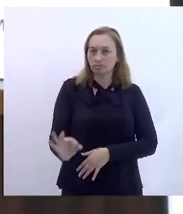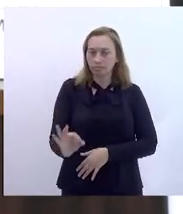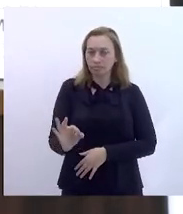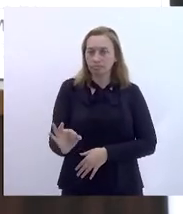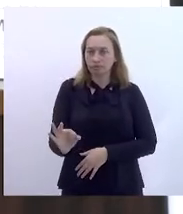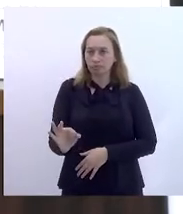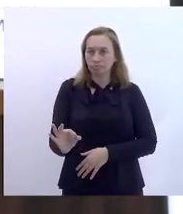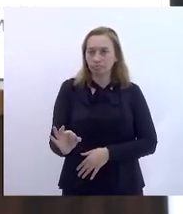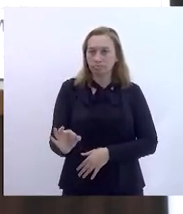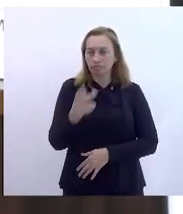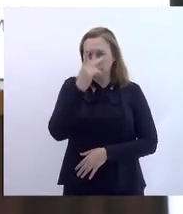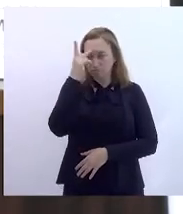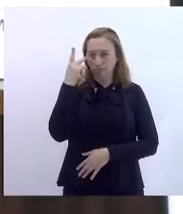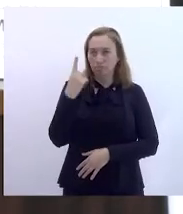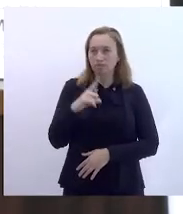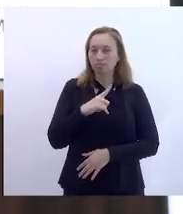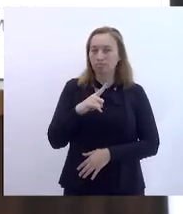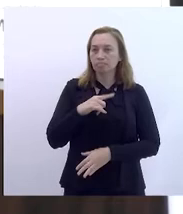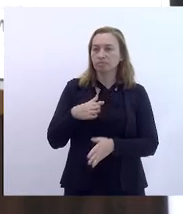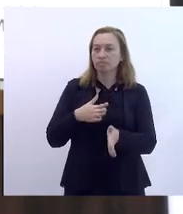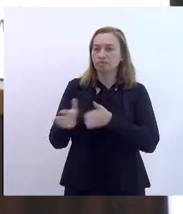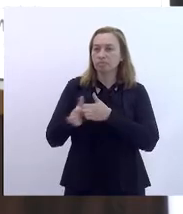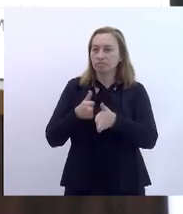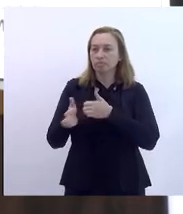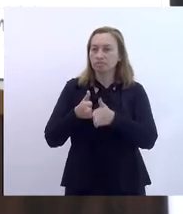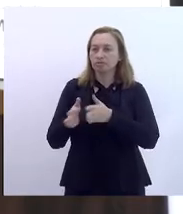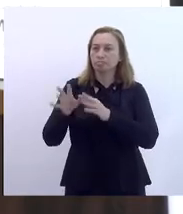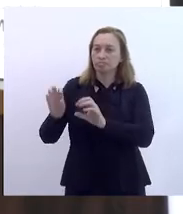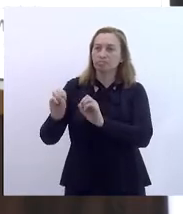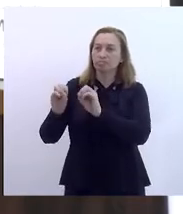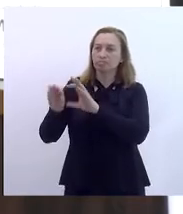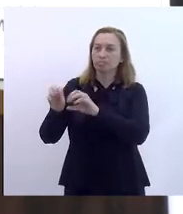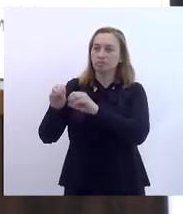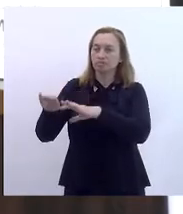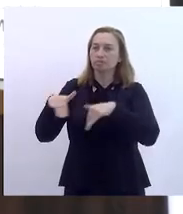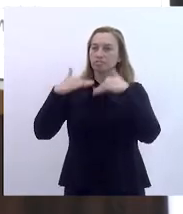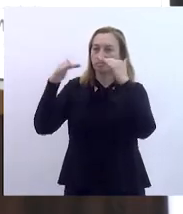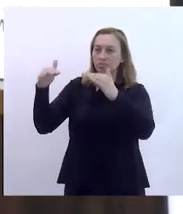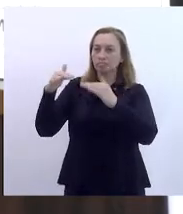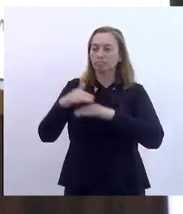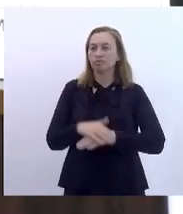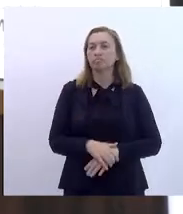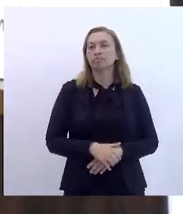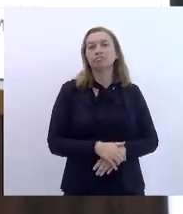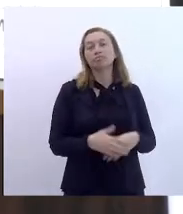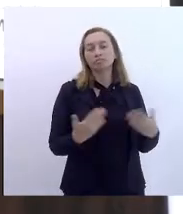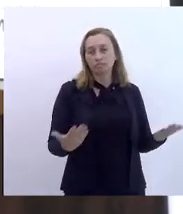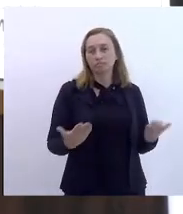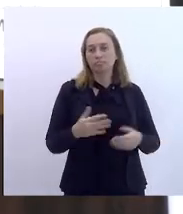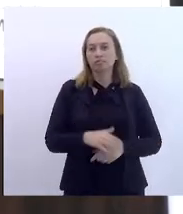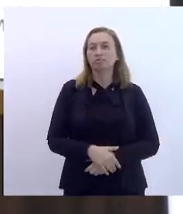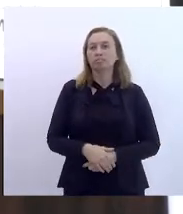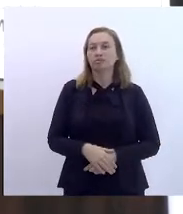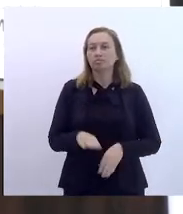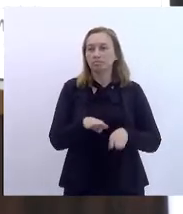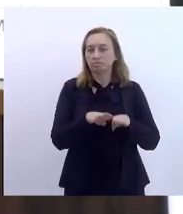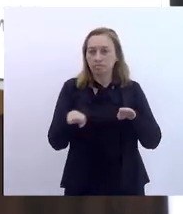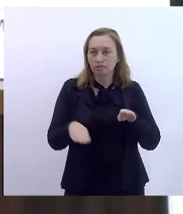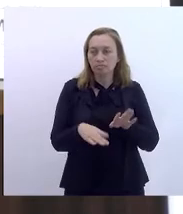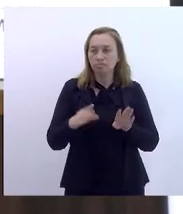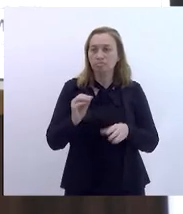cento das pessoas tiveram acesso ao ensino superior é esse o quadro de